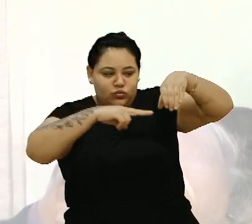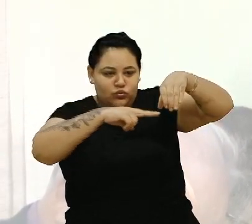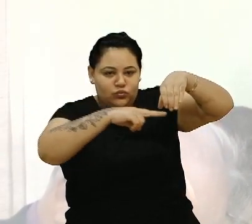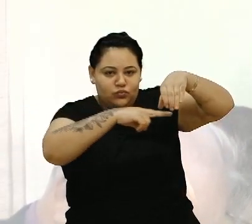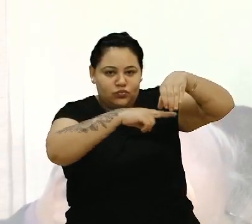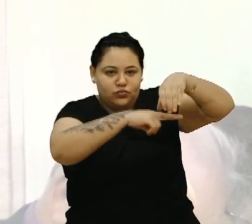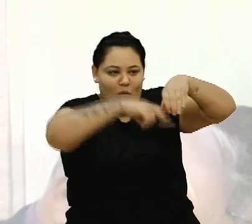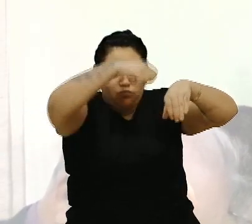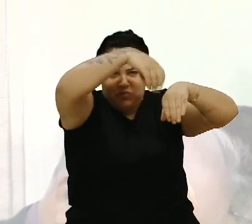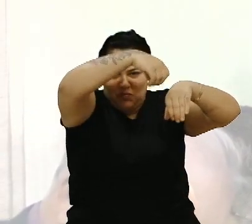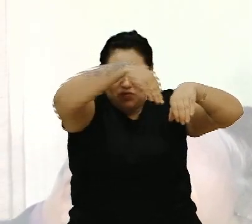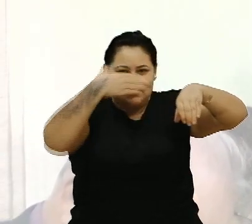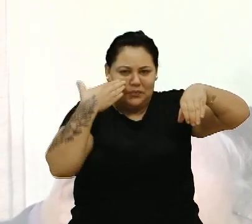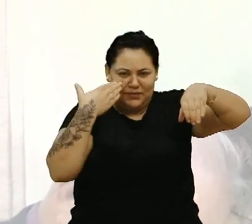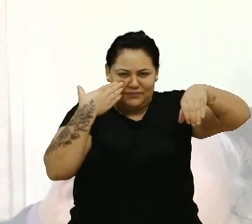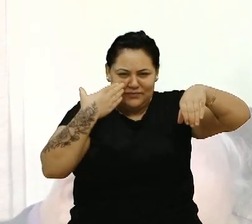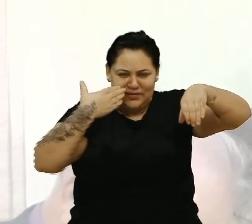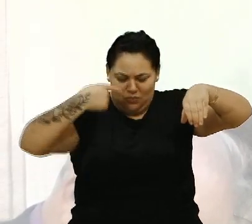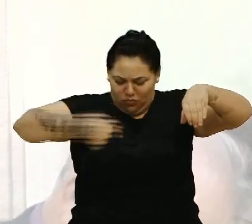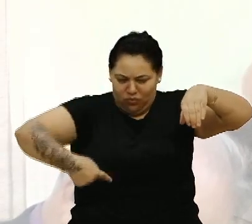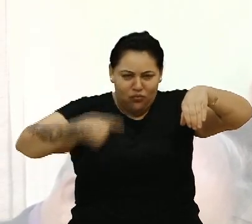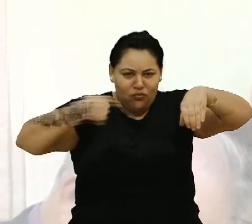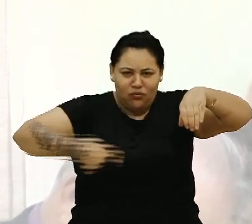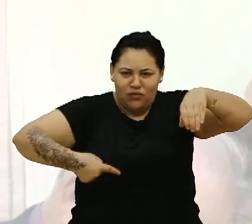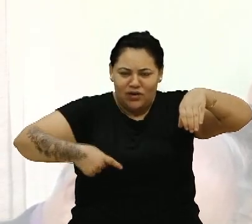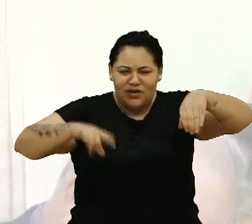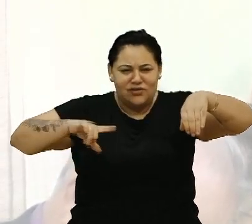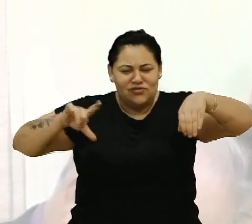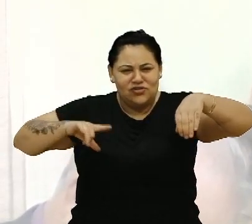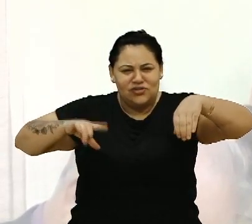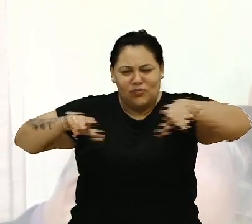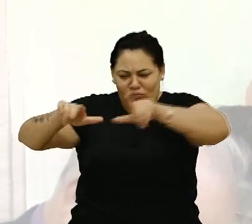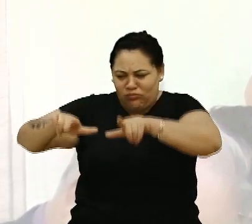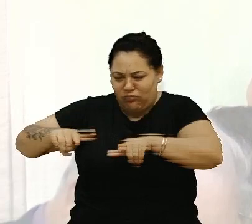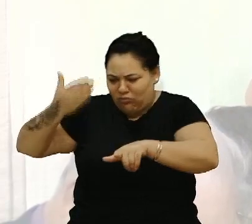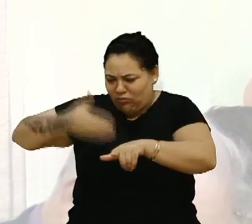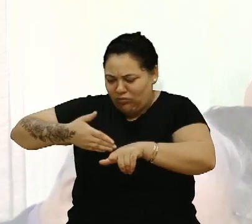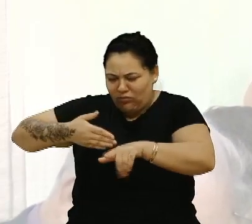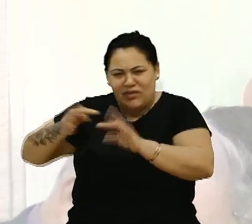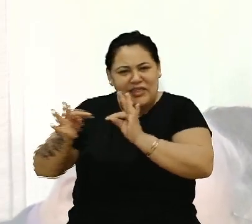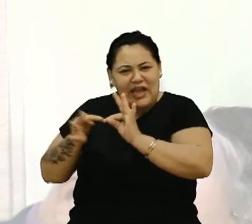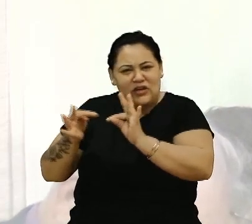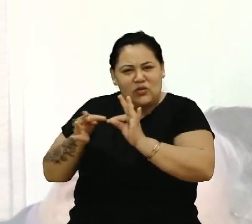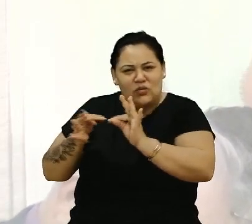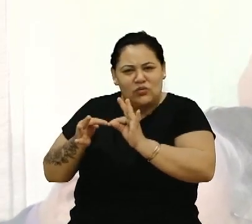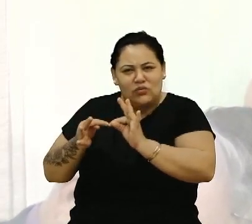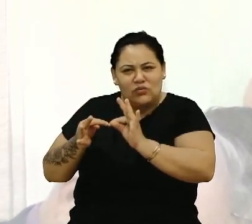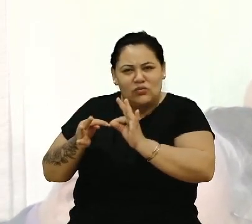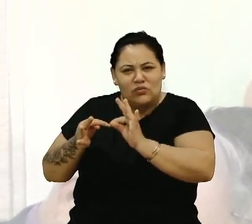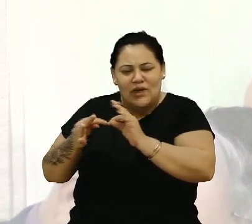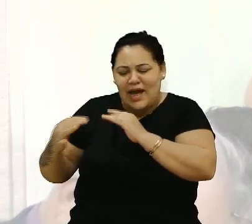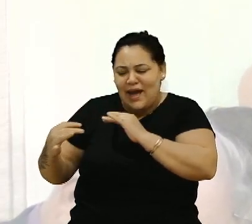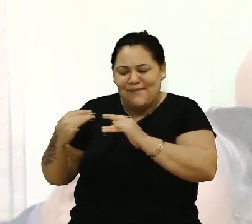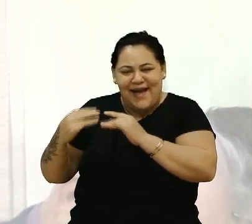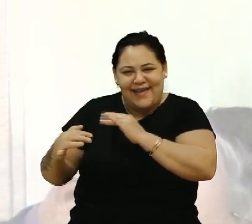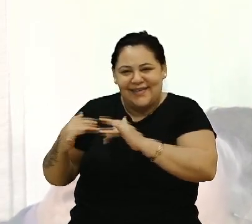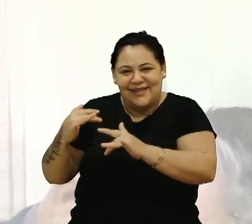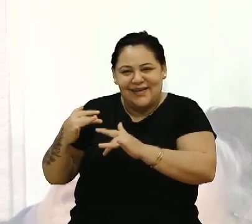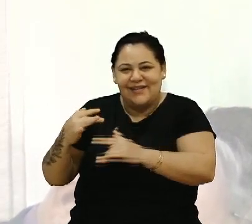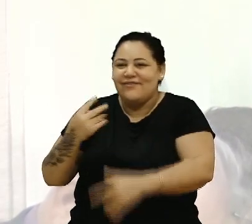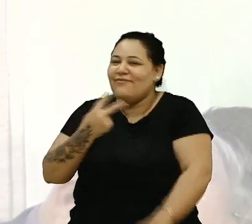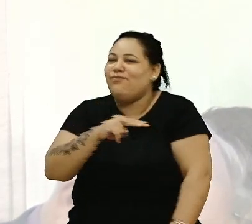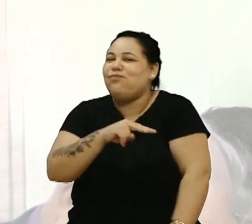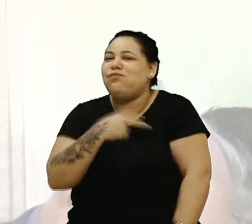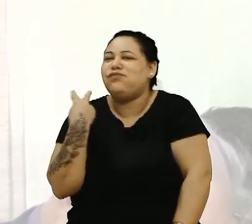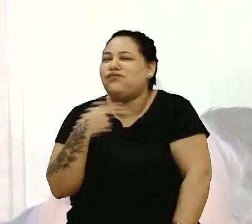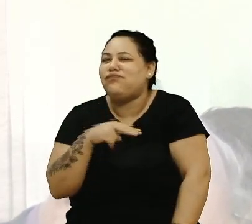um laudo técnico de obsolescência tecnológica. O equipamento estava com a vida útil ultrapassada na